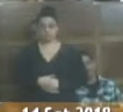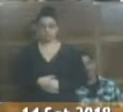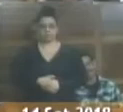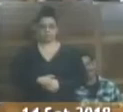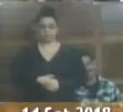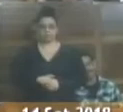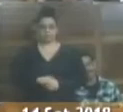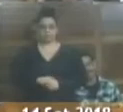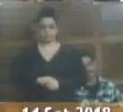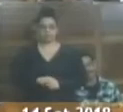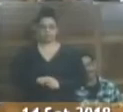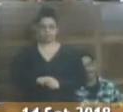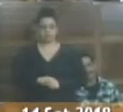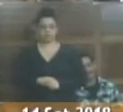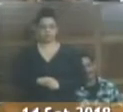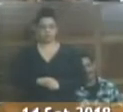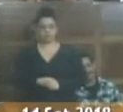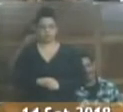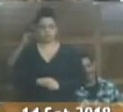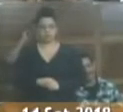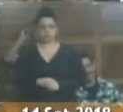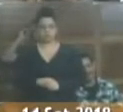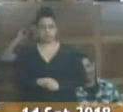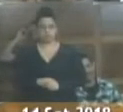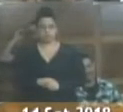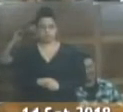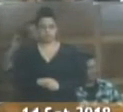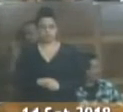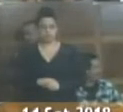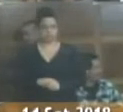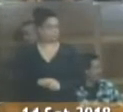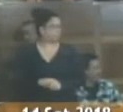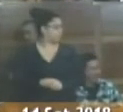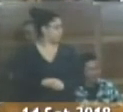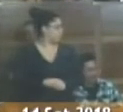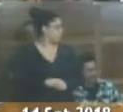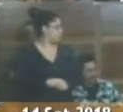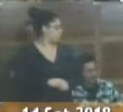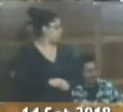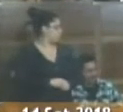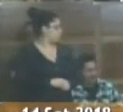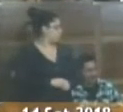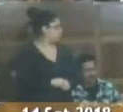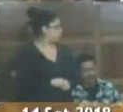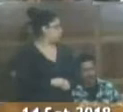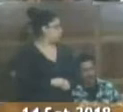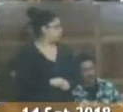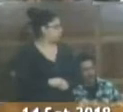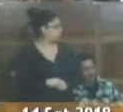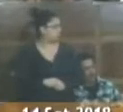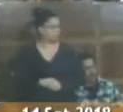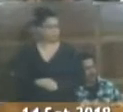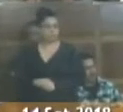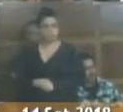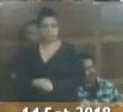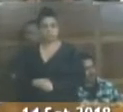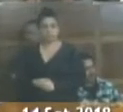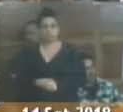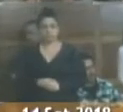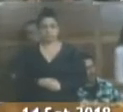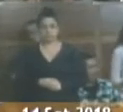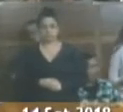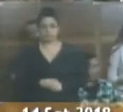Obrigado. Obrigado, Zé Ganelli. E o Wagner, para finalizar, e a gente poder... Eu tenho que...